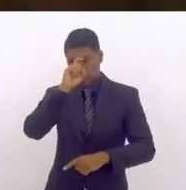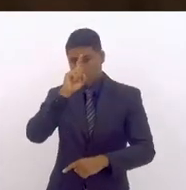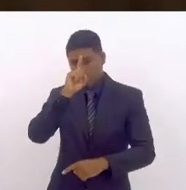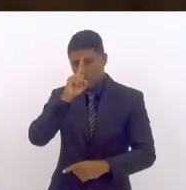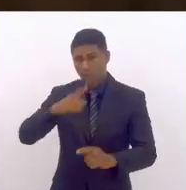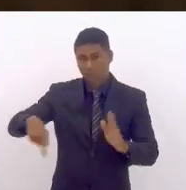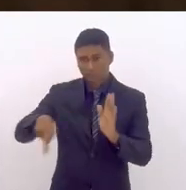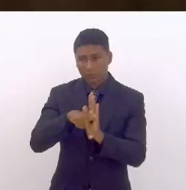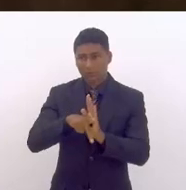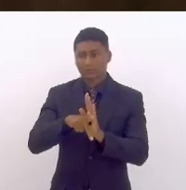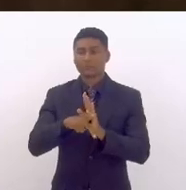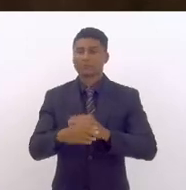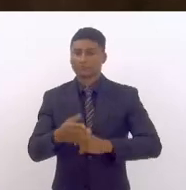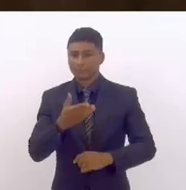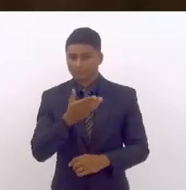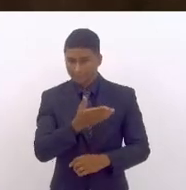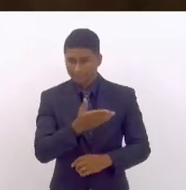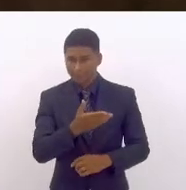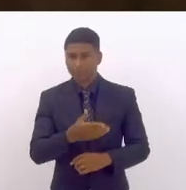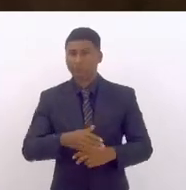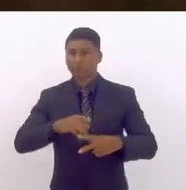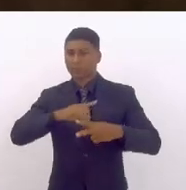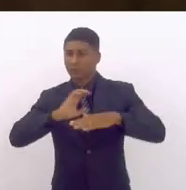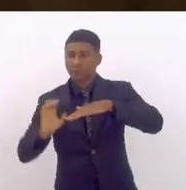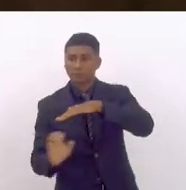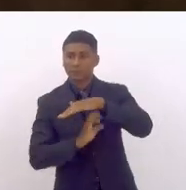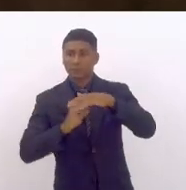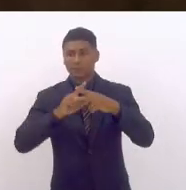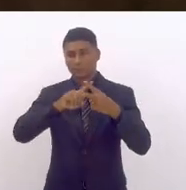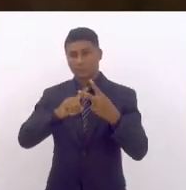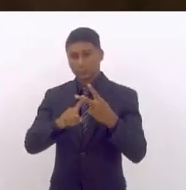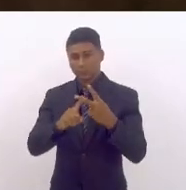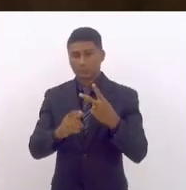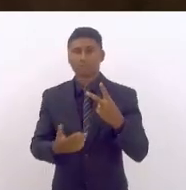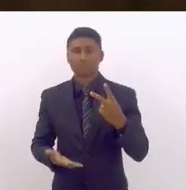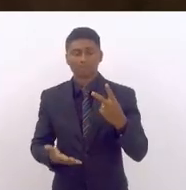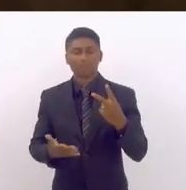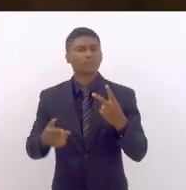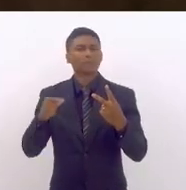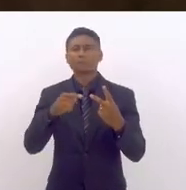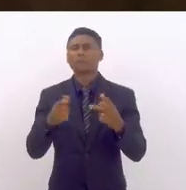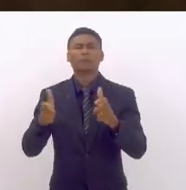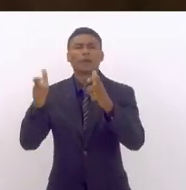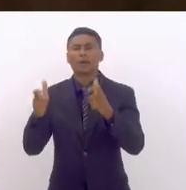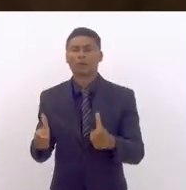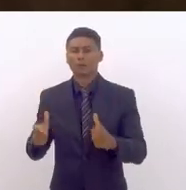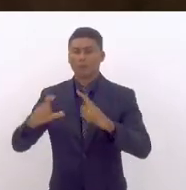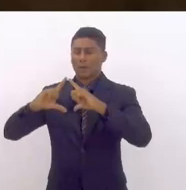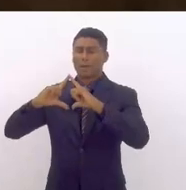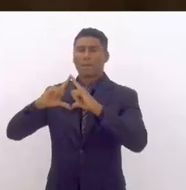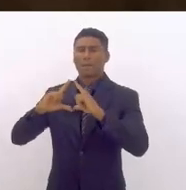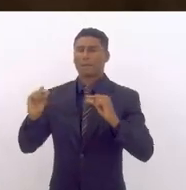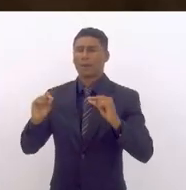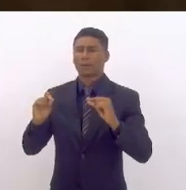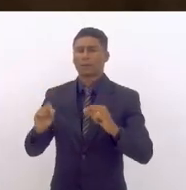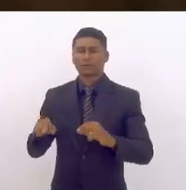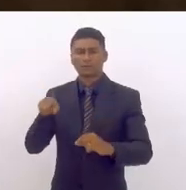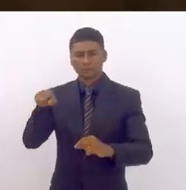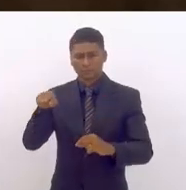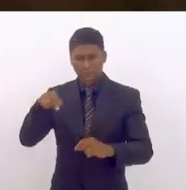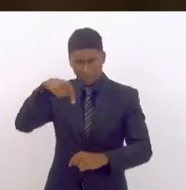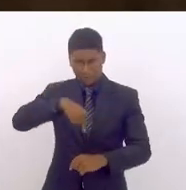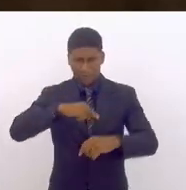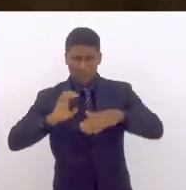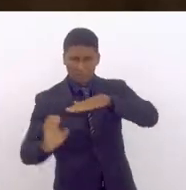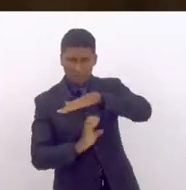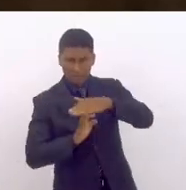rede hospitalar, elas vieram de Brasília. Ou seja, não tem empresa no Rio de